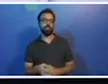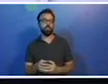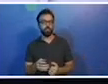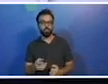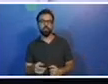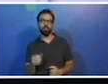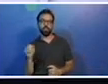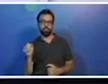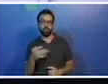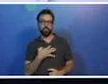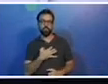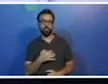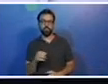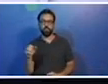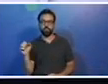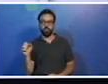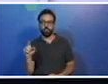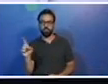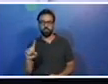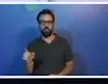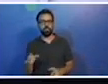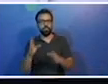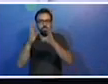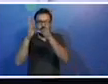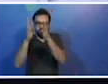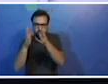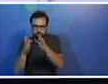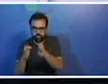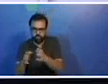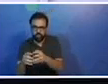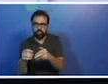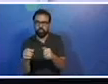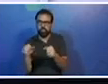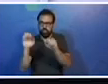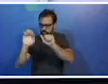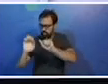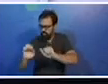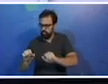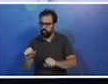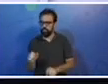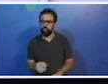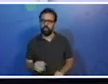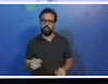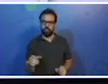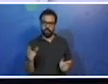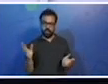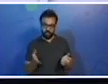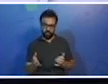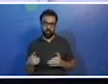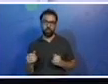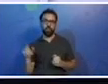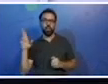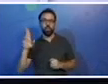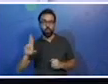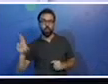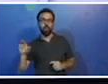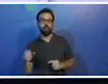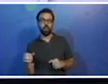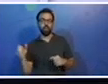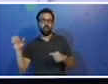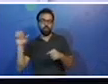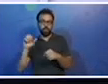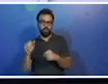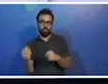negativo, se você observar, é a mesma coisa do modo afirmativo. Só que eu coloco lá, eu coloco a